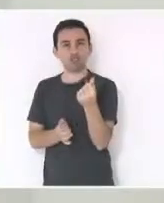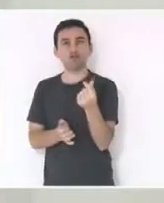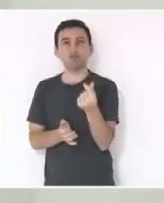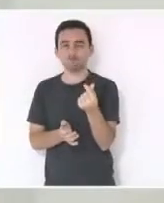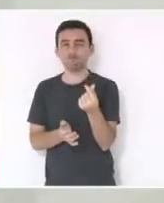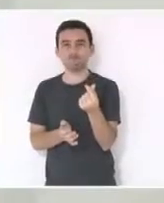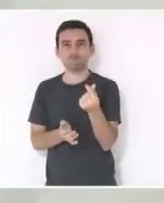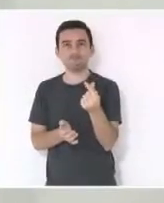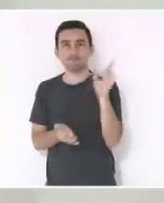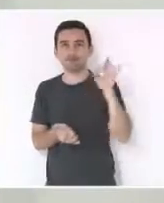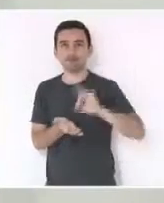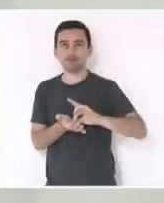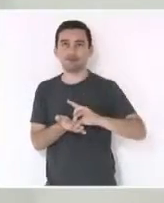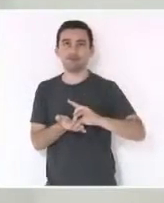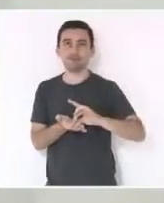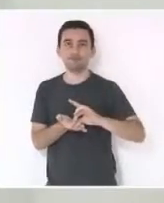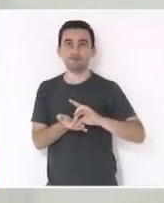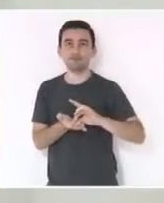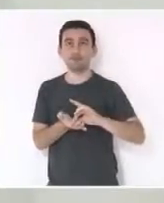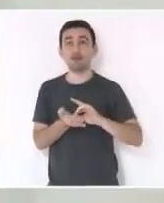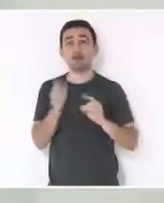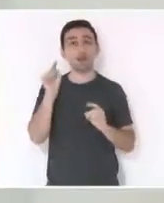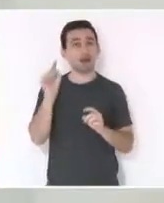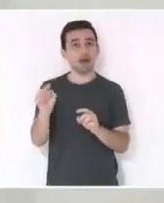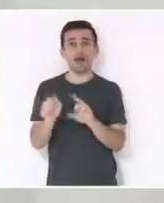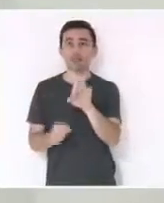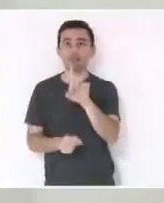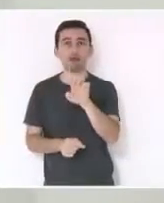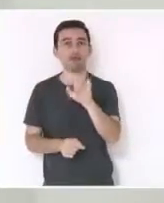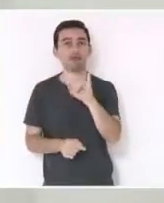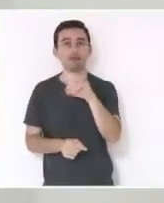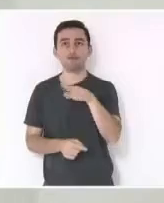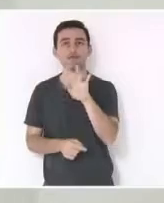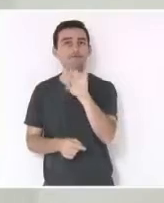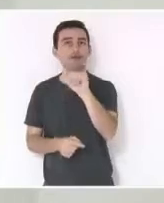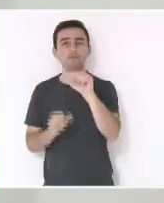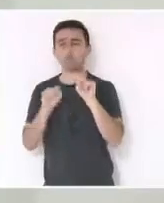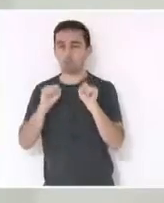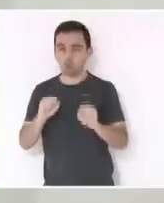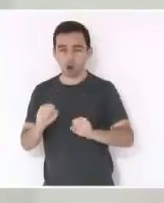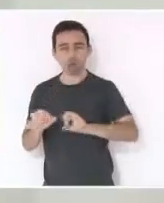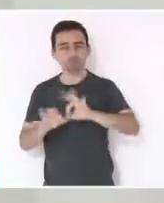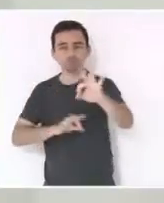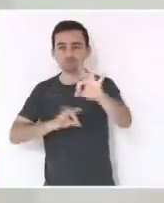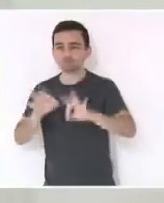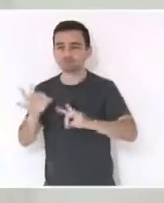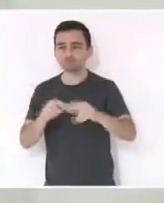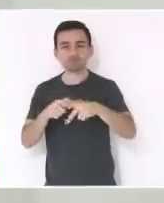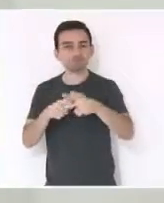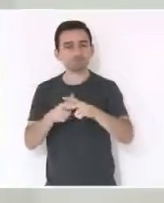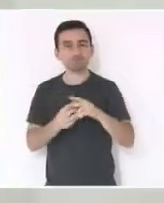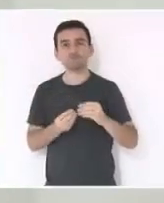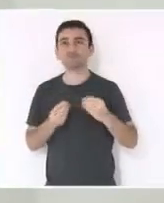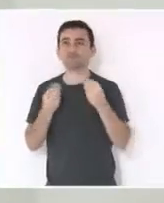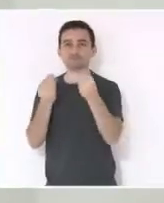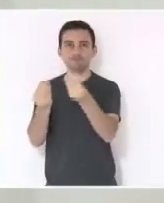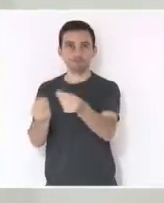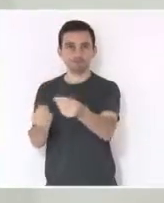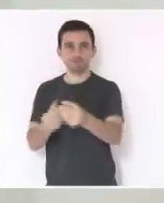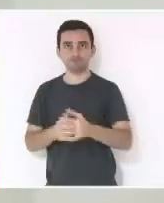para que doe foi possa fazer esse trabalho deputado joão amin que nós estamos devendo para a comunidade